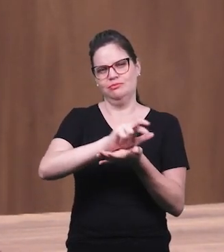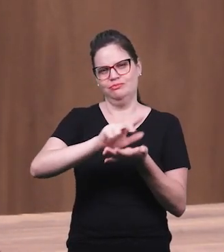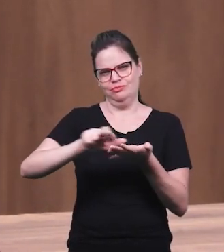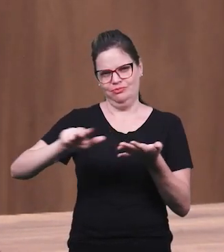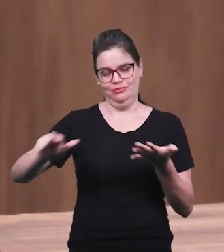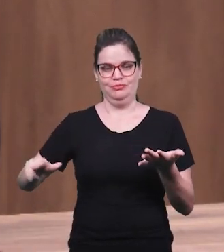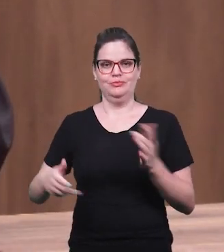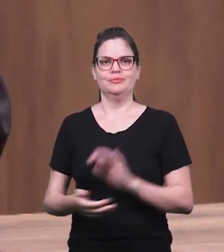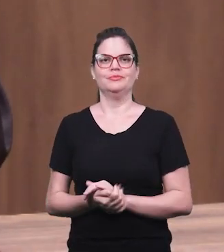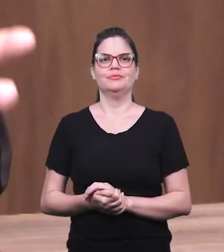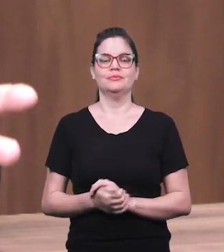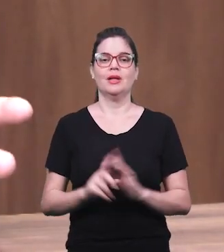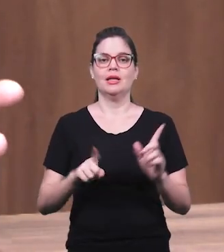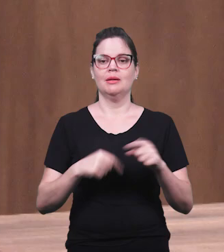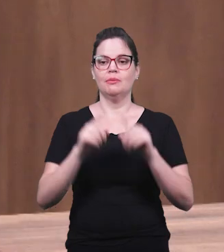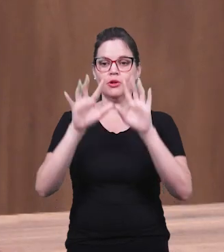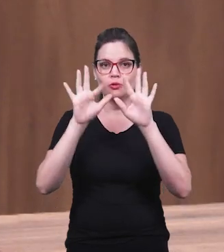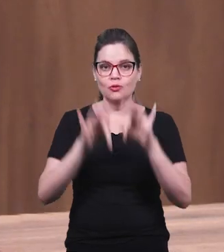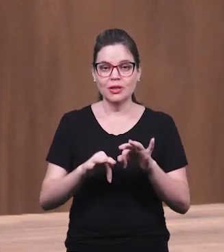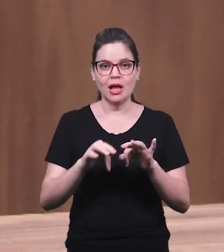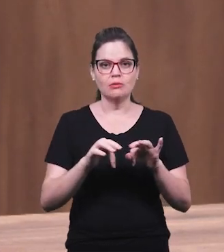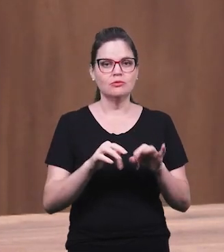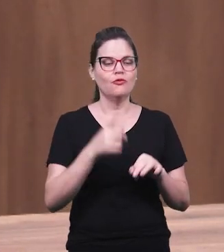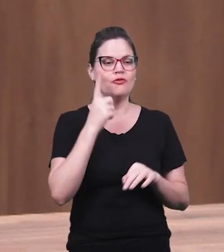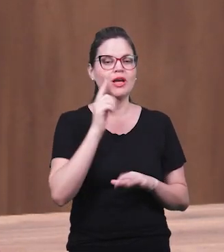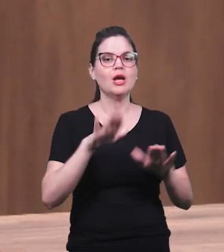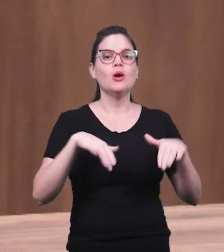no final é a instituição, não é?